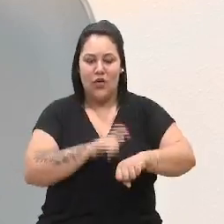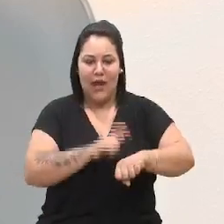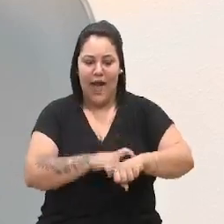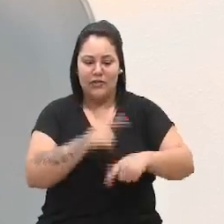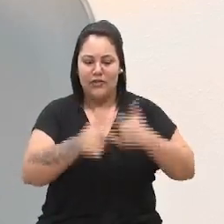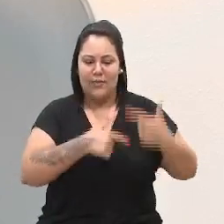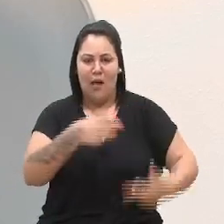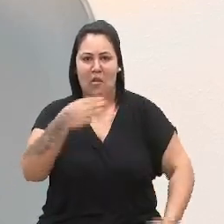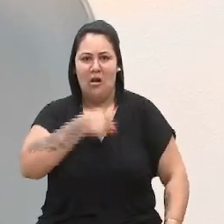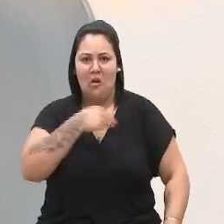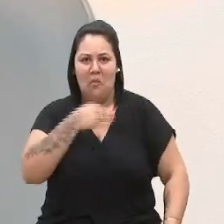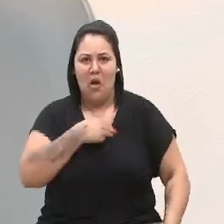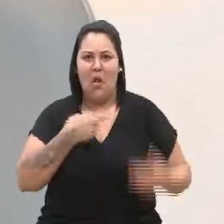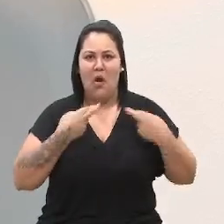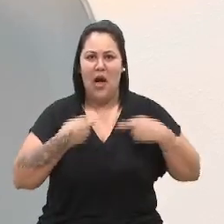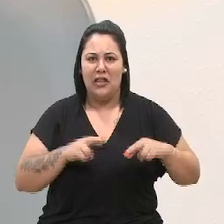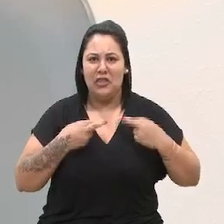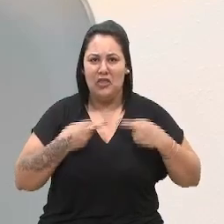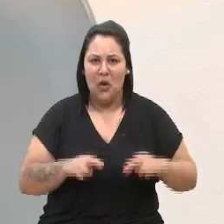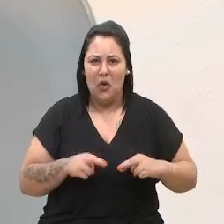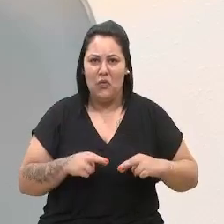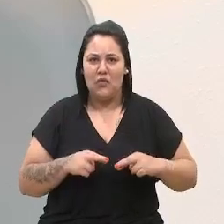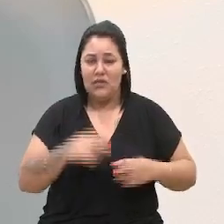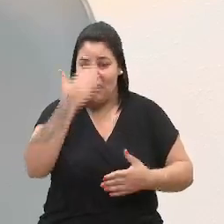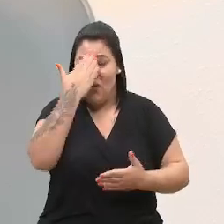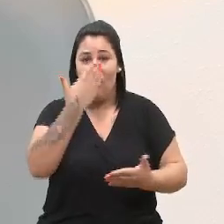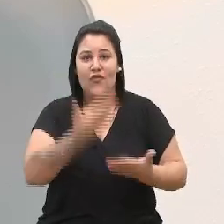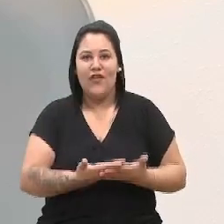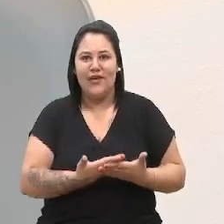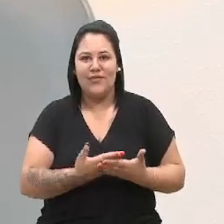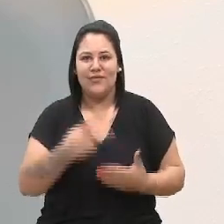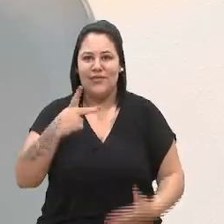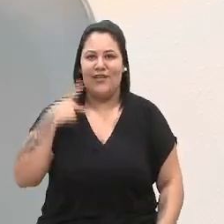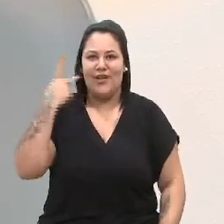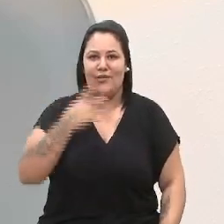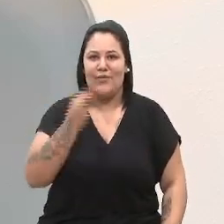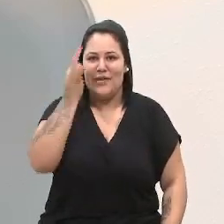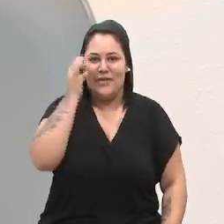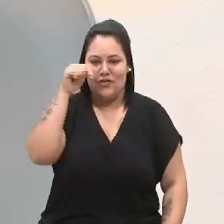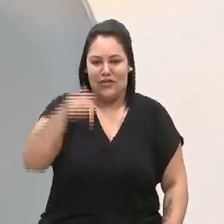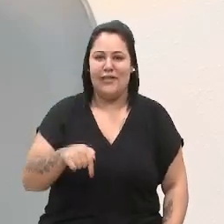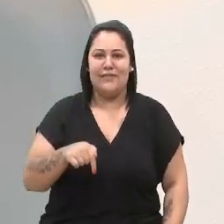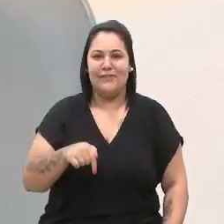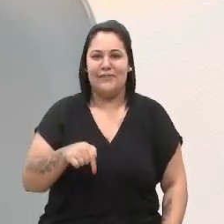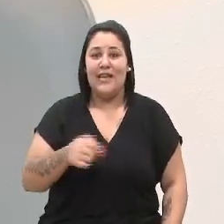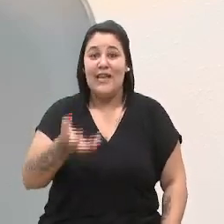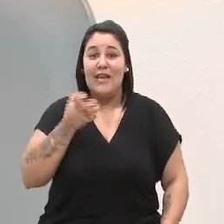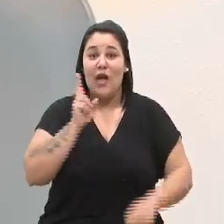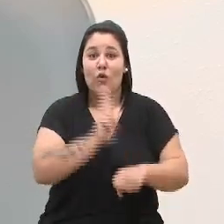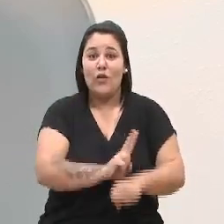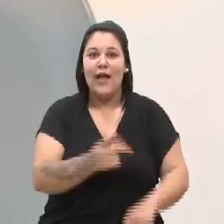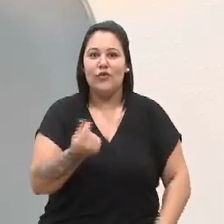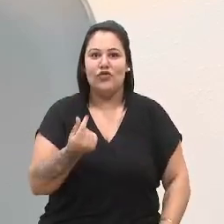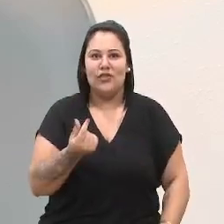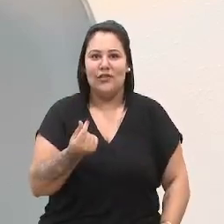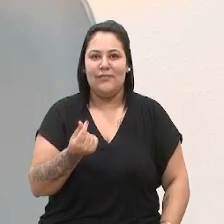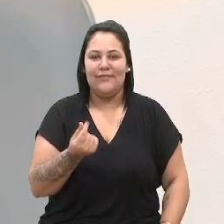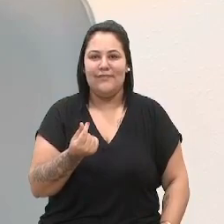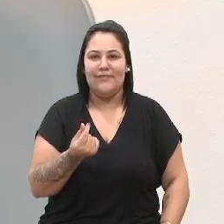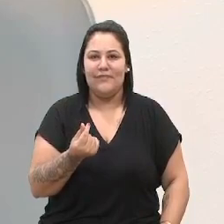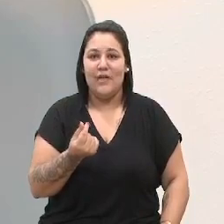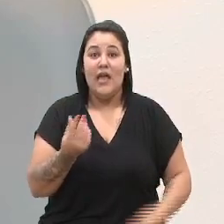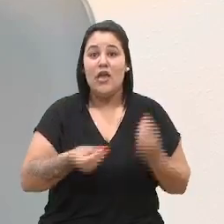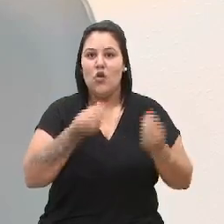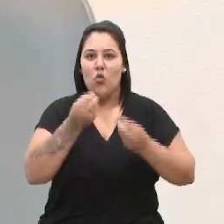Polo, de uma Rondon, enfim, eles estão confiando no vereador que está aqui, que quer zelar pelo dinheiro público. E aí, como eu